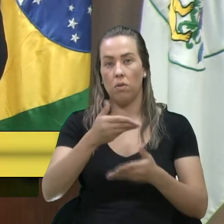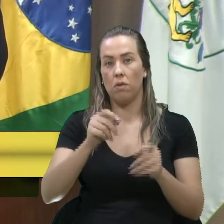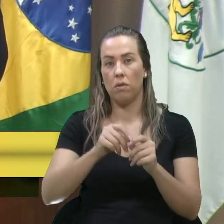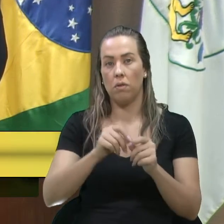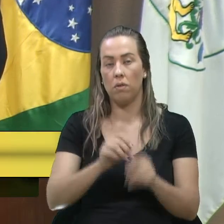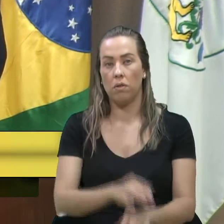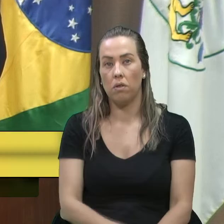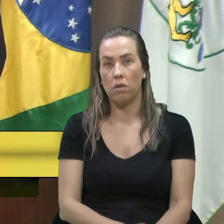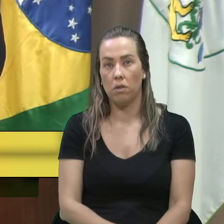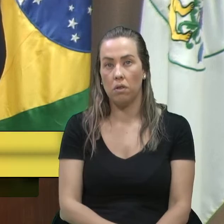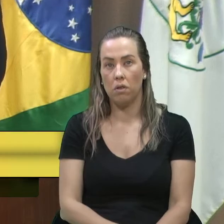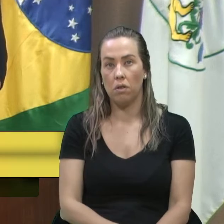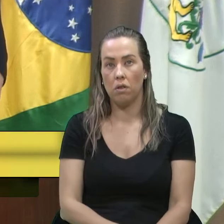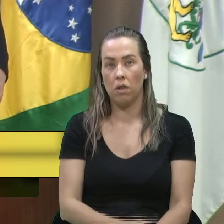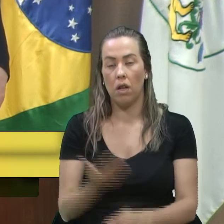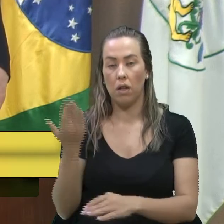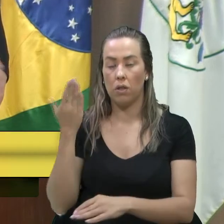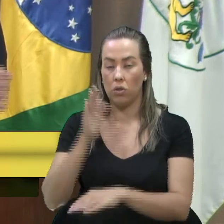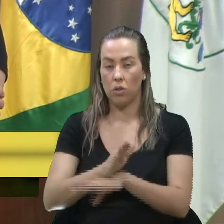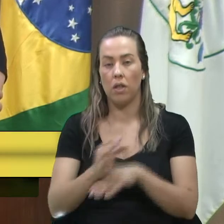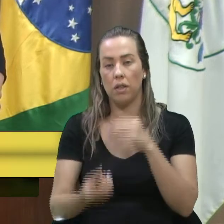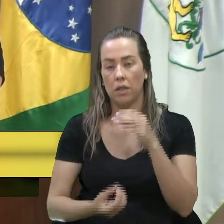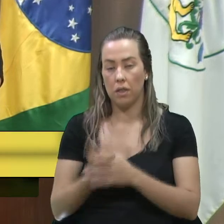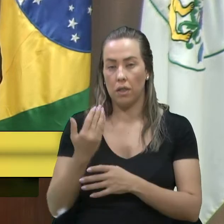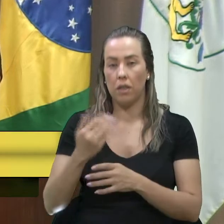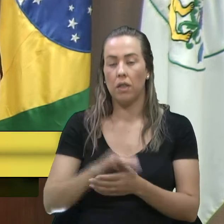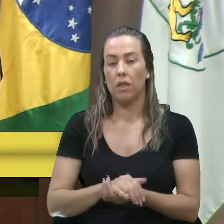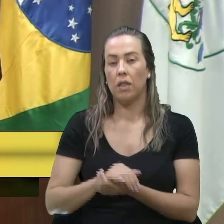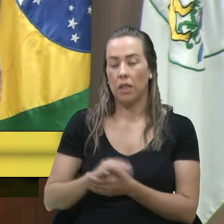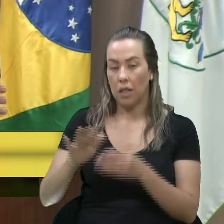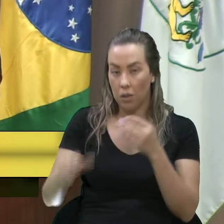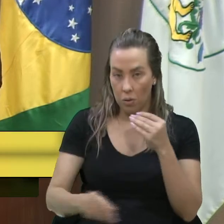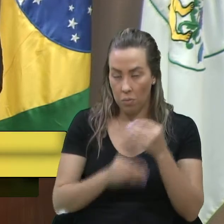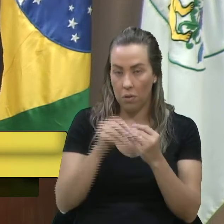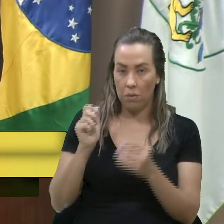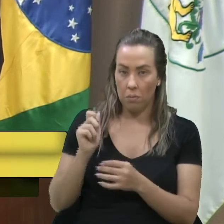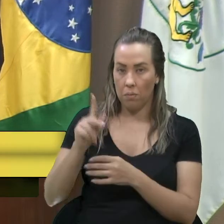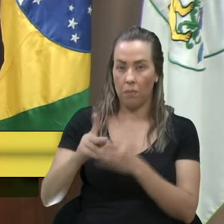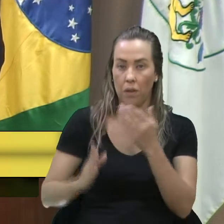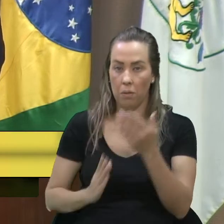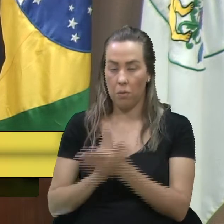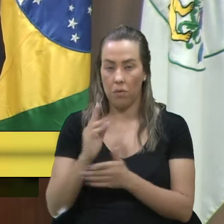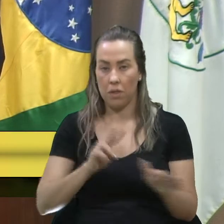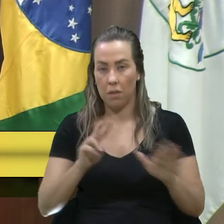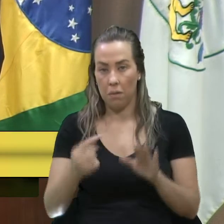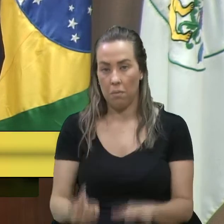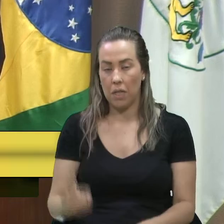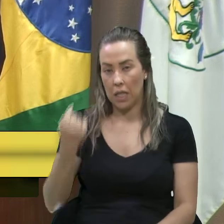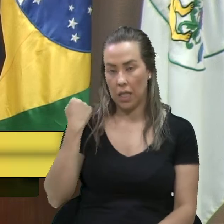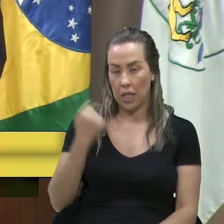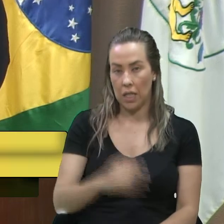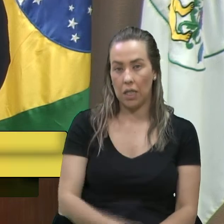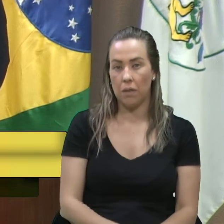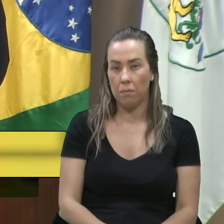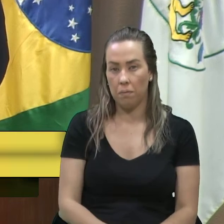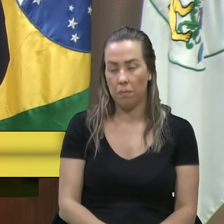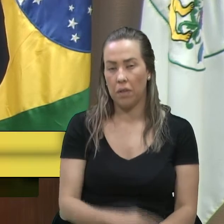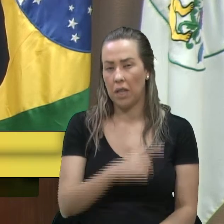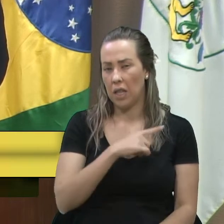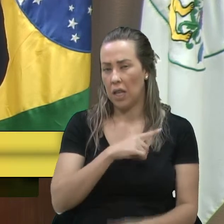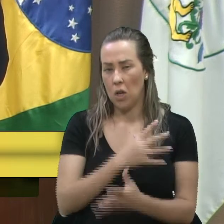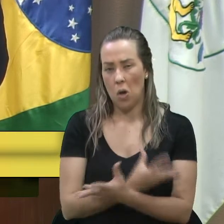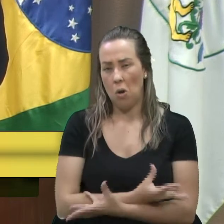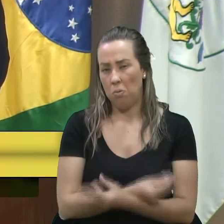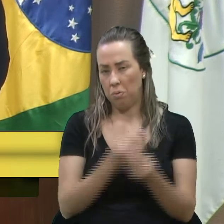fazer, ajudamos a elaborar a Previdência Complementar, que esta casa aprovou na semana passada. Então, estamos dispostos